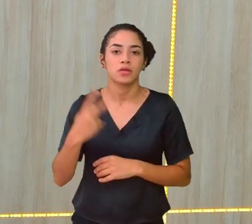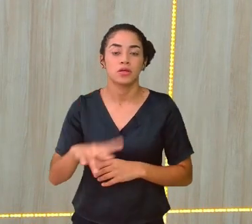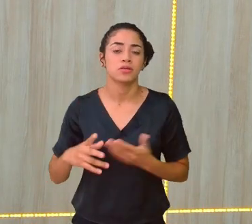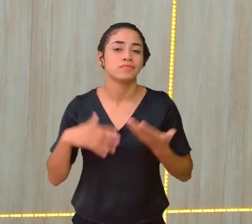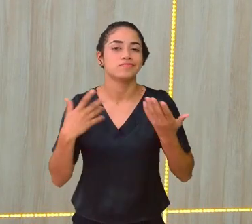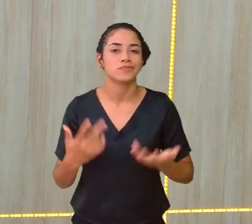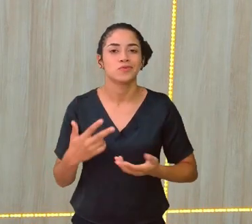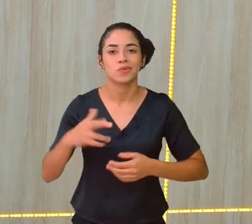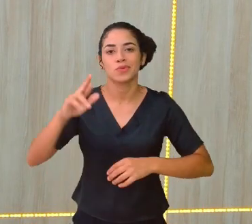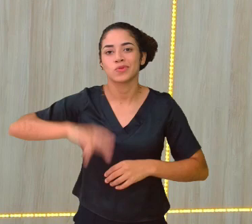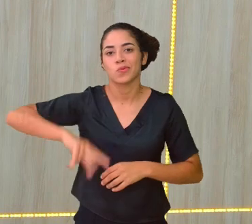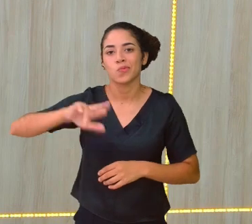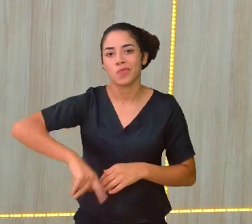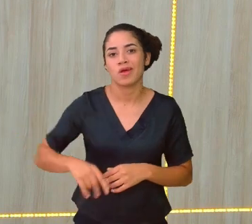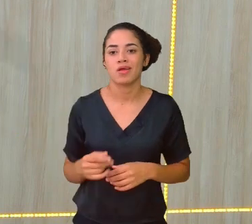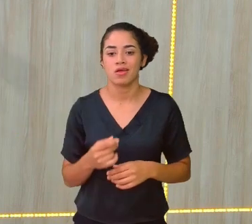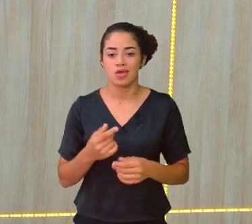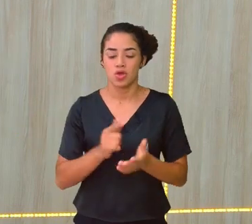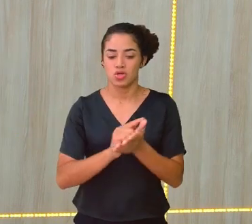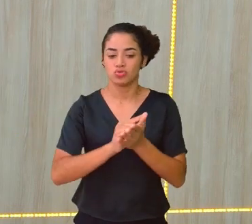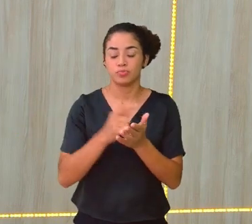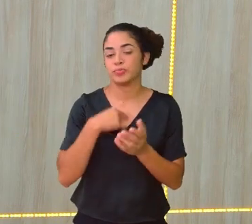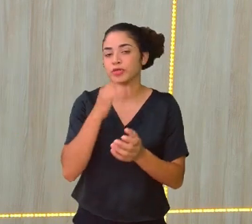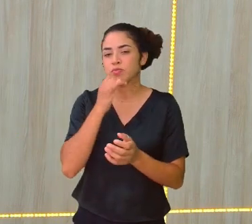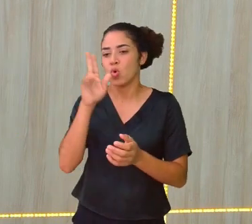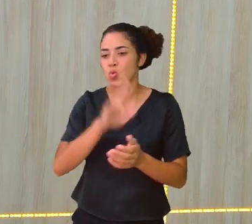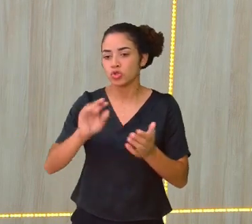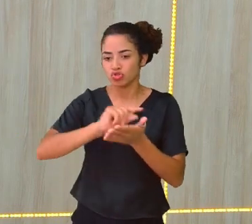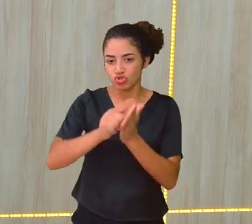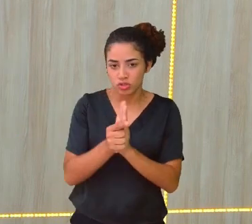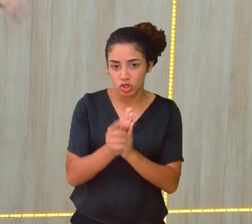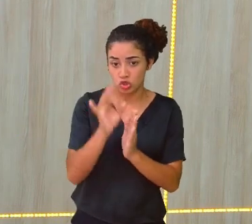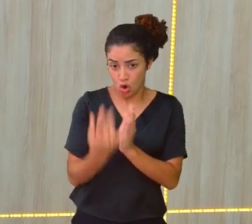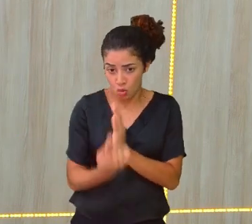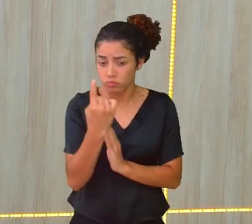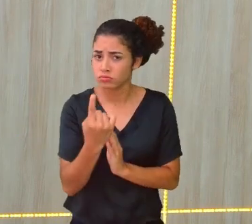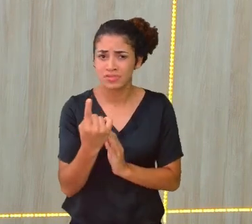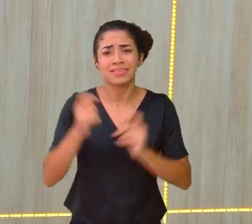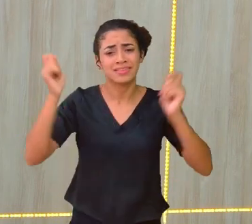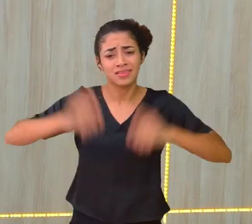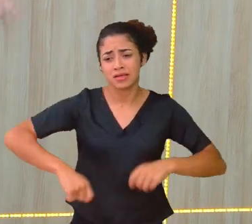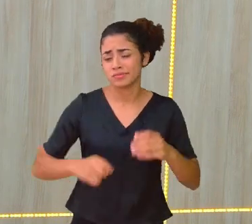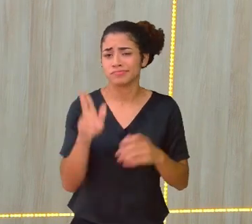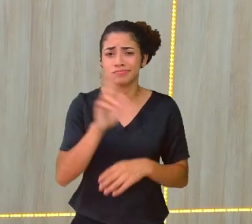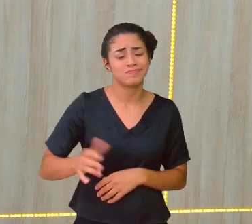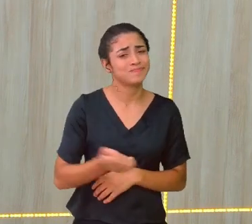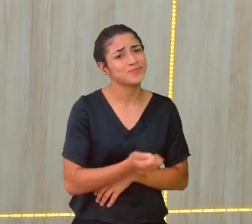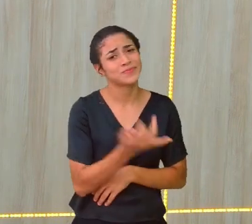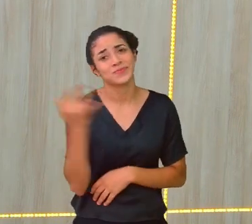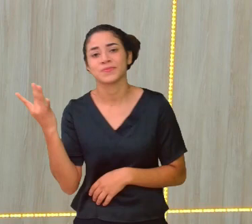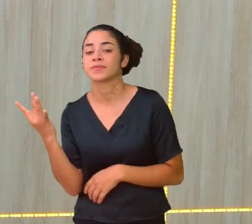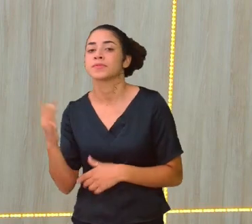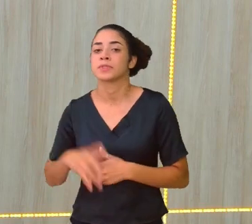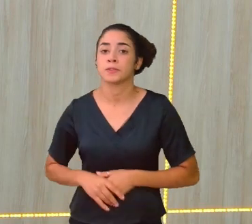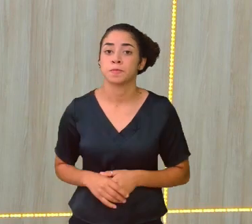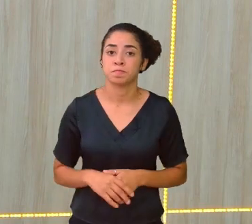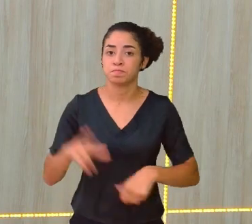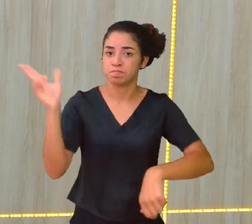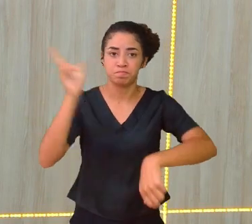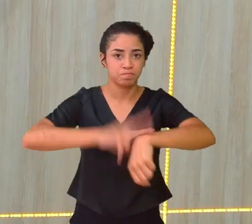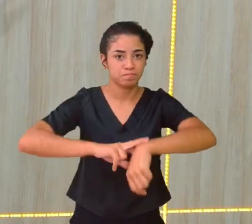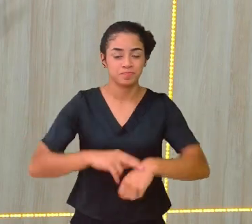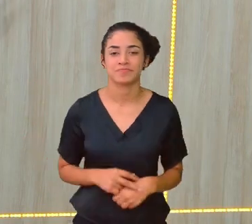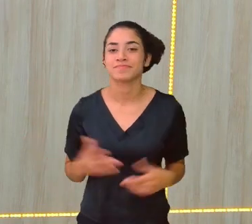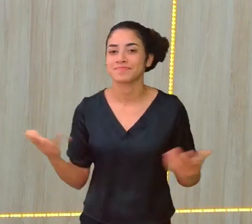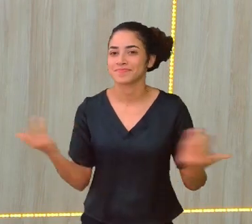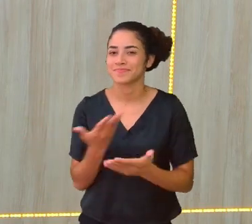são excludentes, não é porque eu estou usando um gênero que eu não estou usando o outro. Tá? Eles podem existir ao mesmo tempo. E aí, para